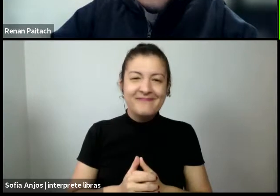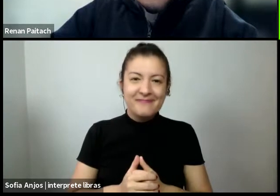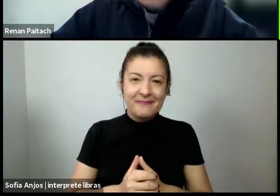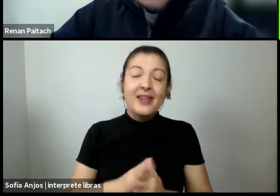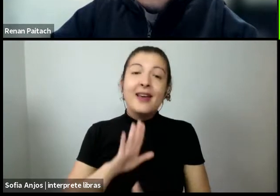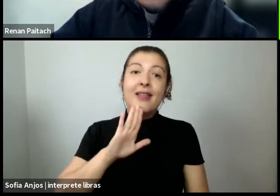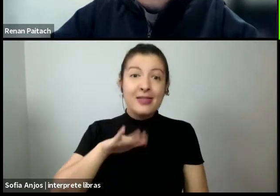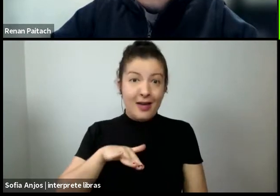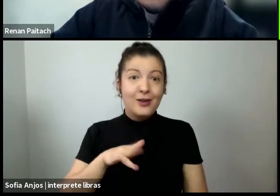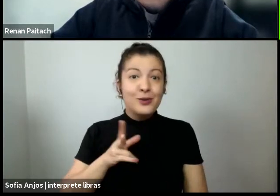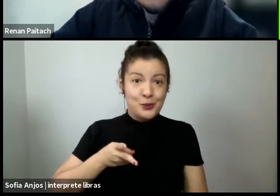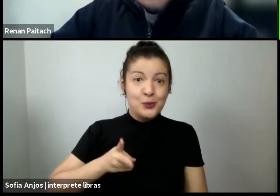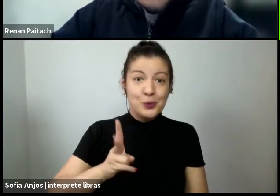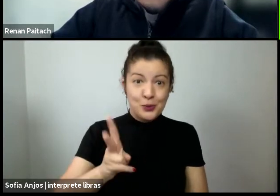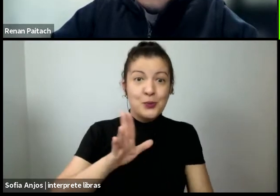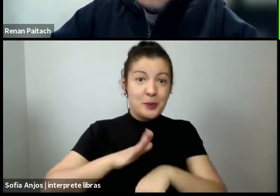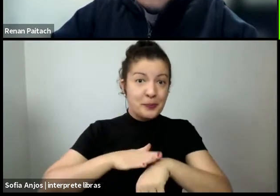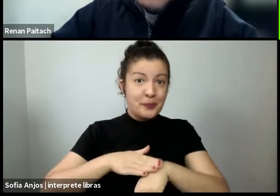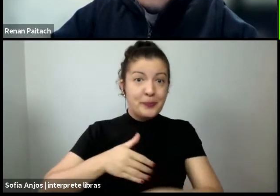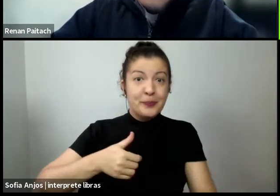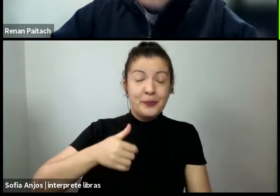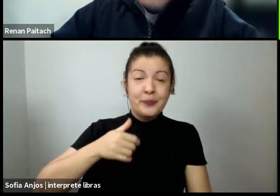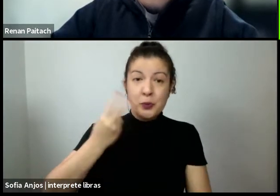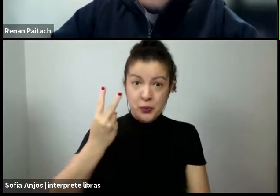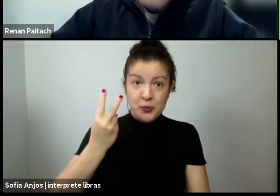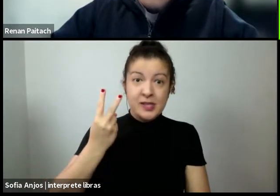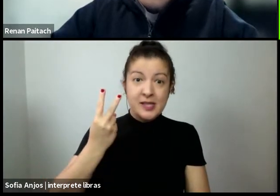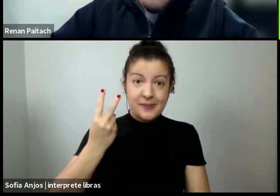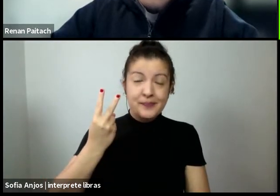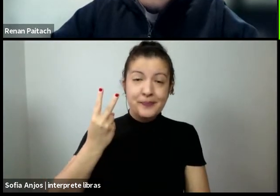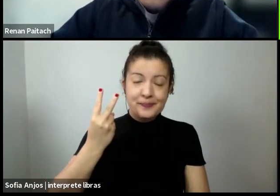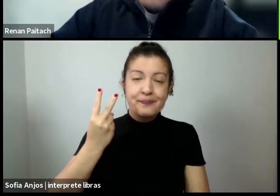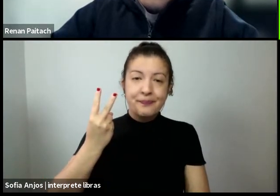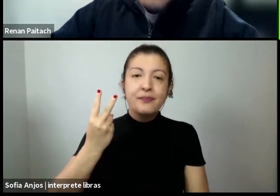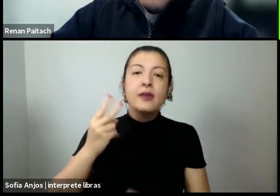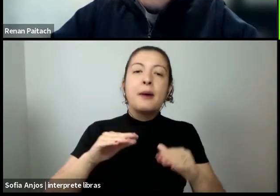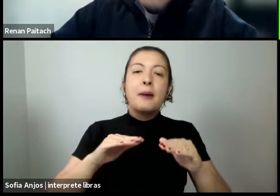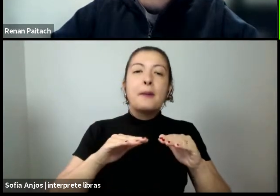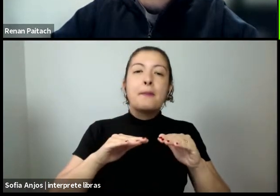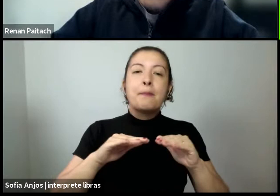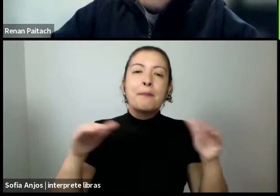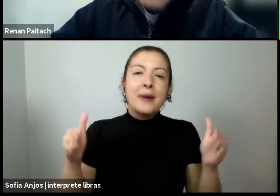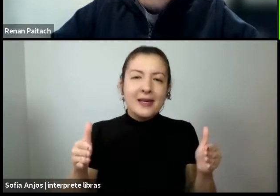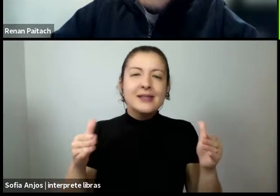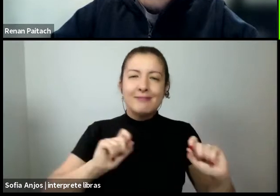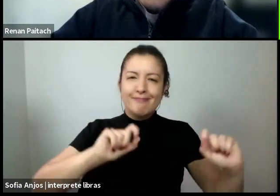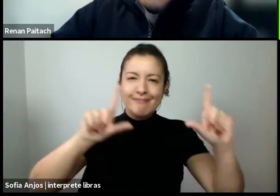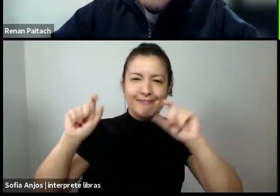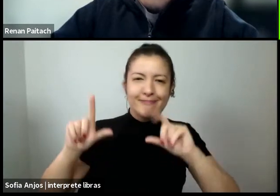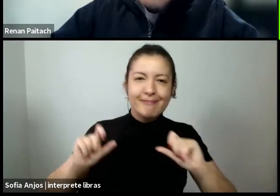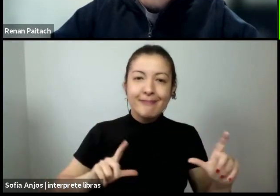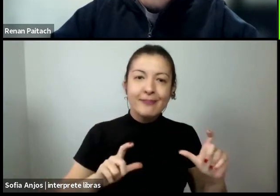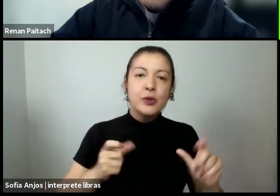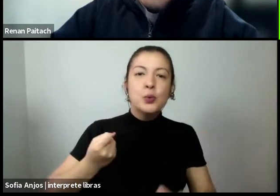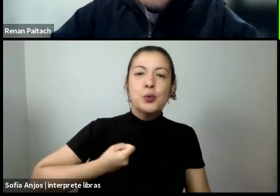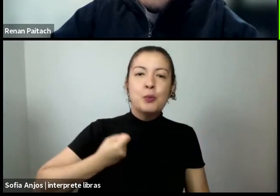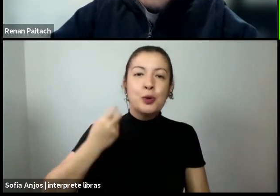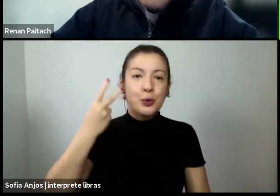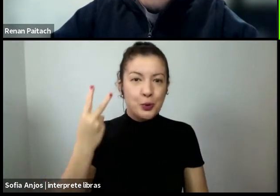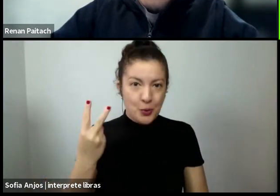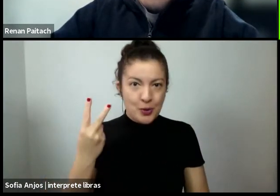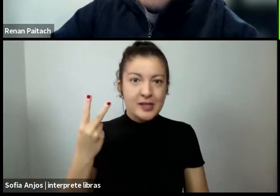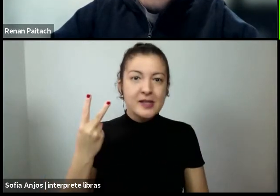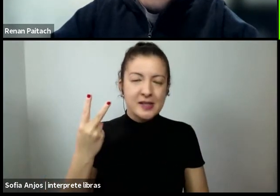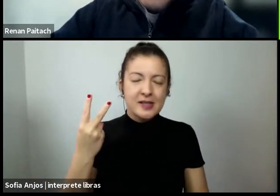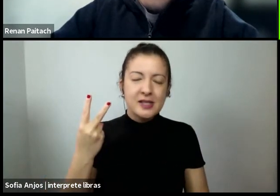à tarde, a partir das 14 horas, quando teremos a mesa redonda 2, que vai falar justamente sobre